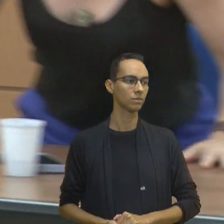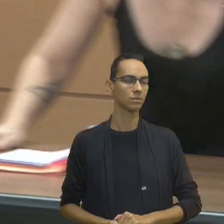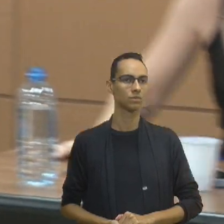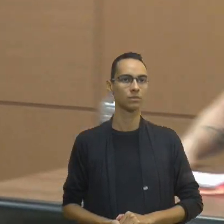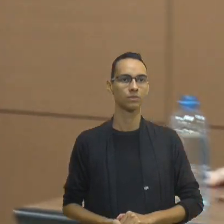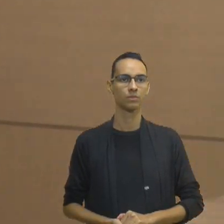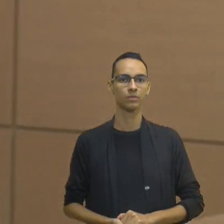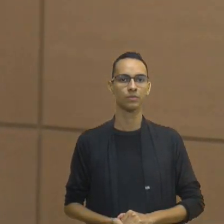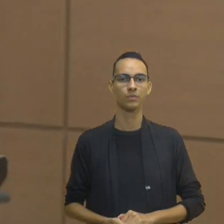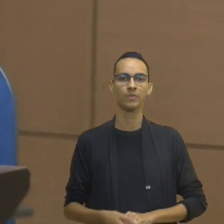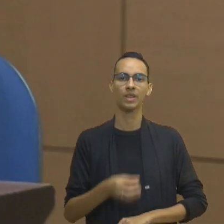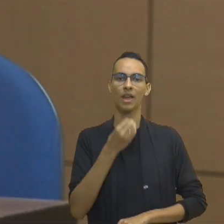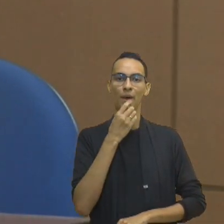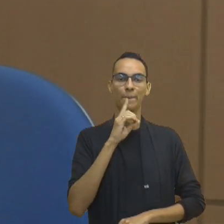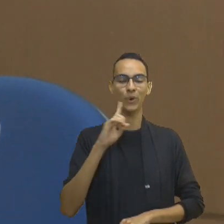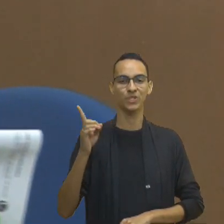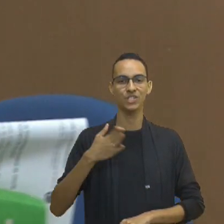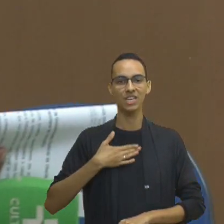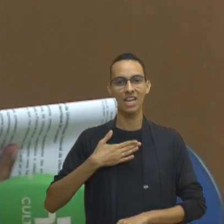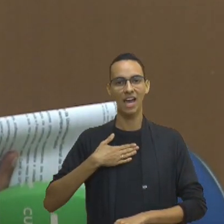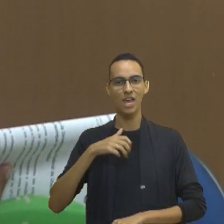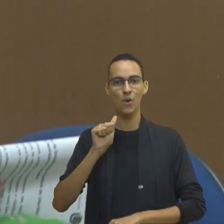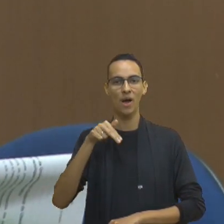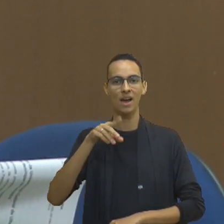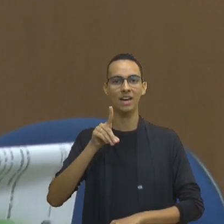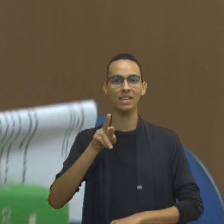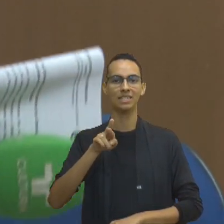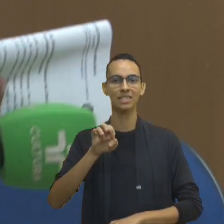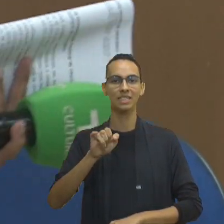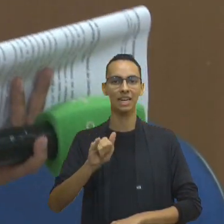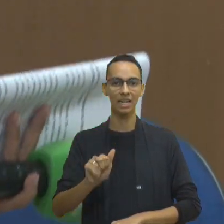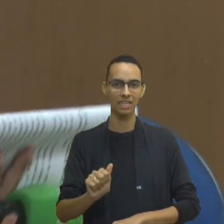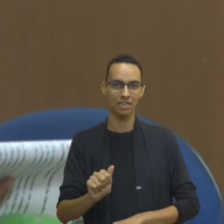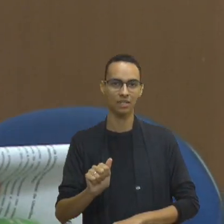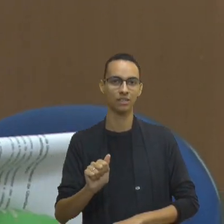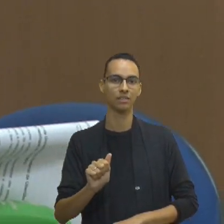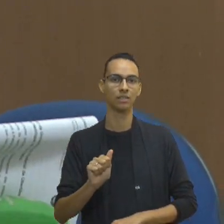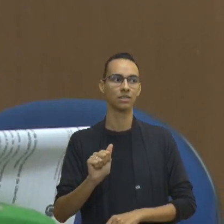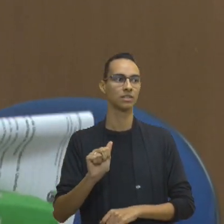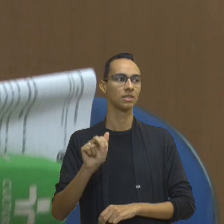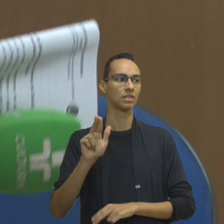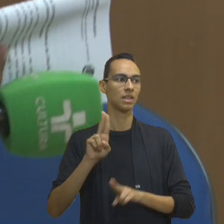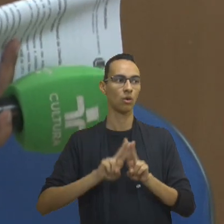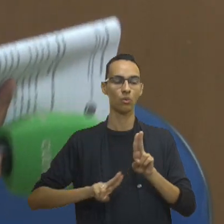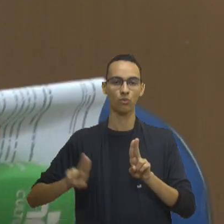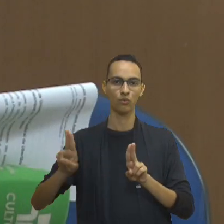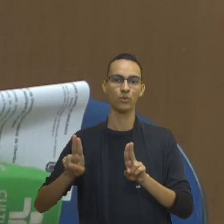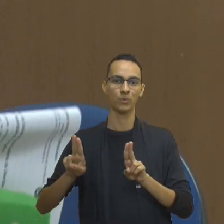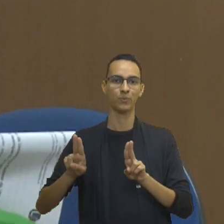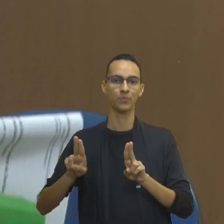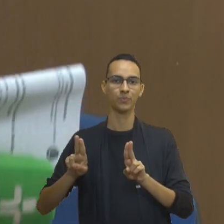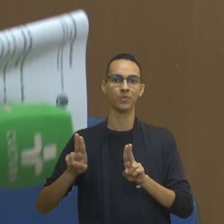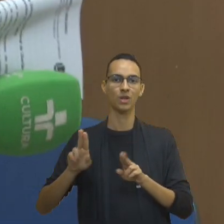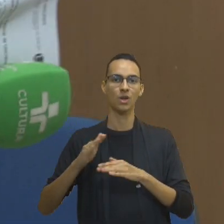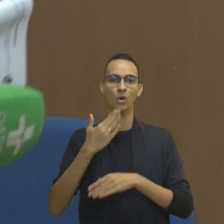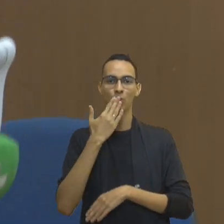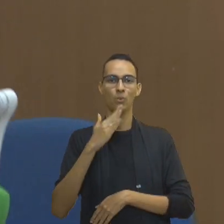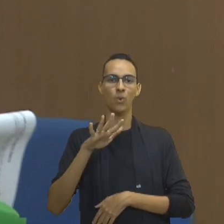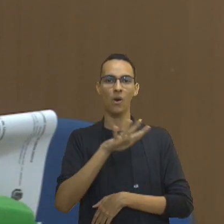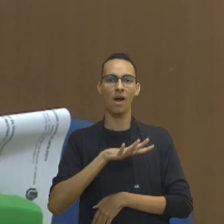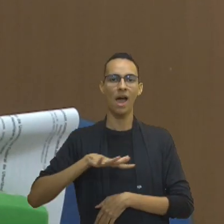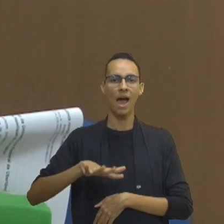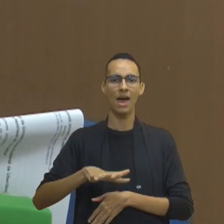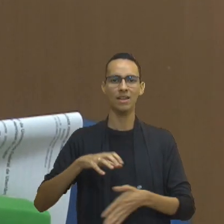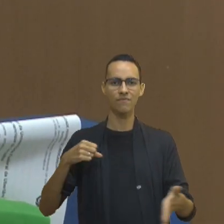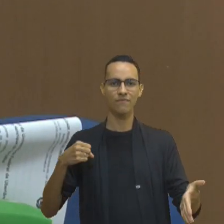Olá, bom dia. Eu sou a Andréia, da TV Universitária. Gostaria de saber quais são as áreas que serão mais afetadas com a